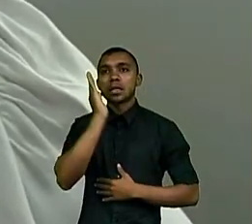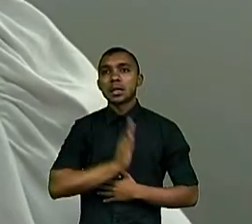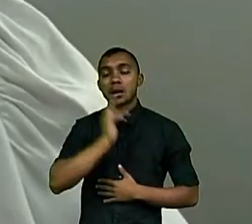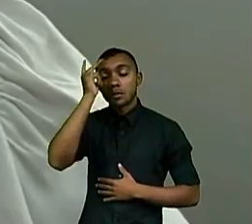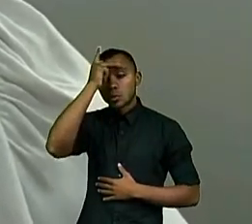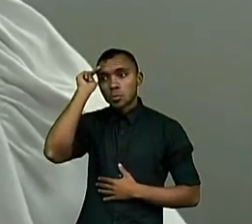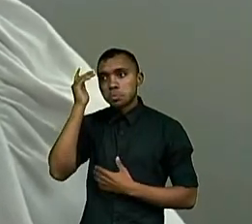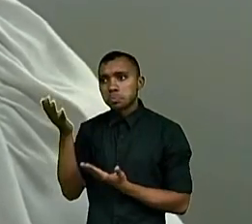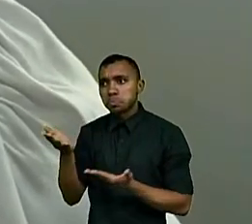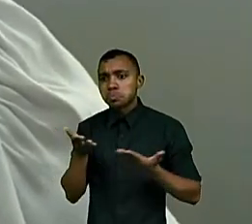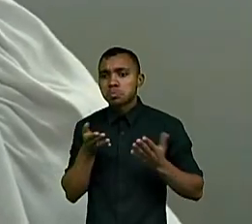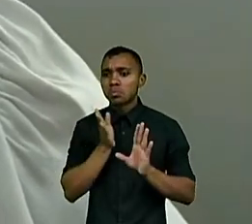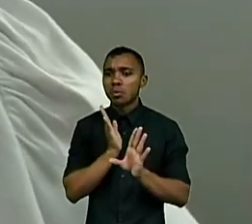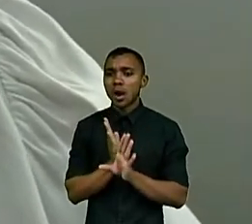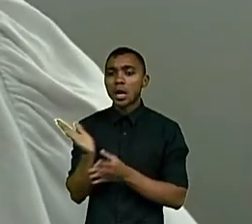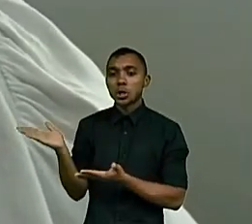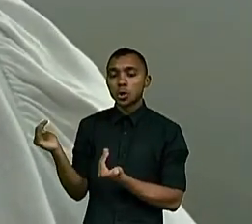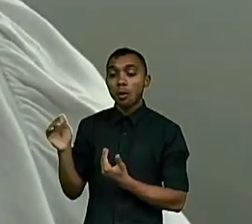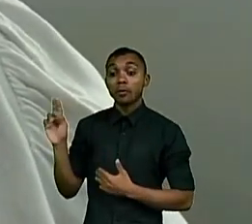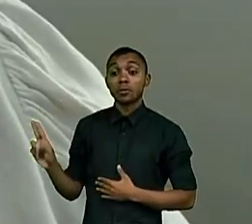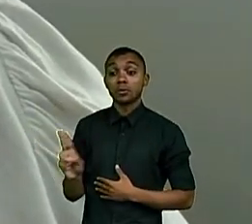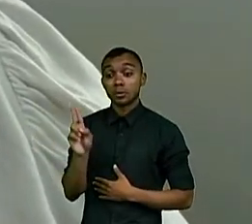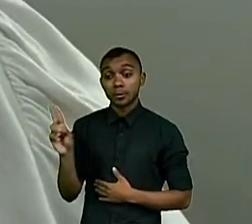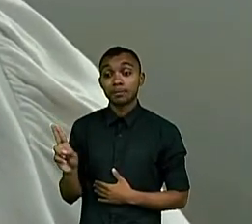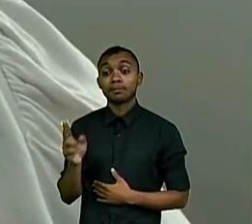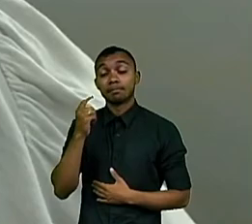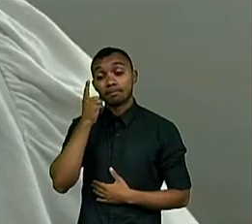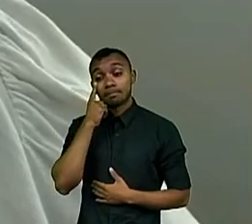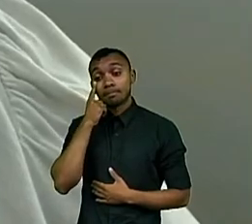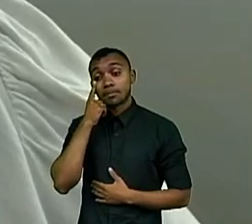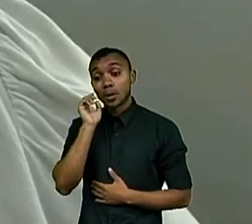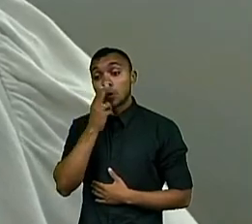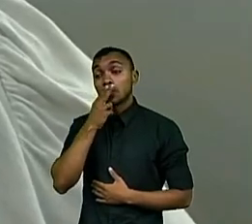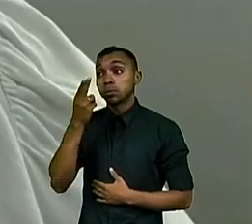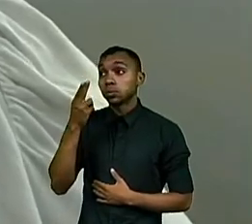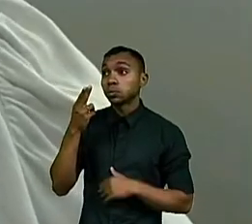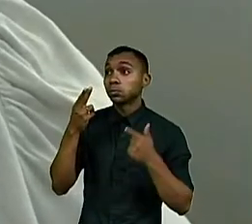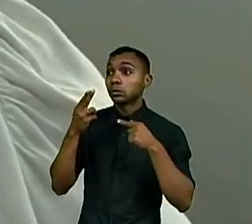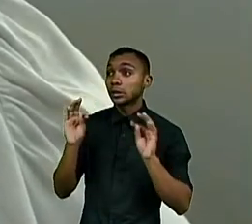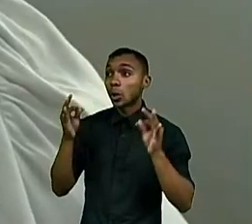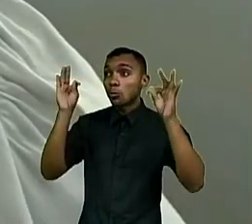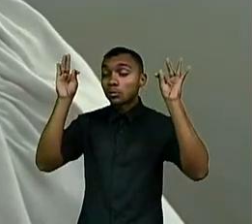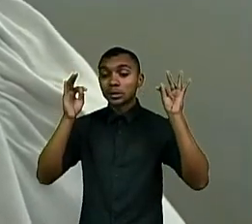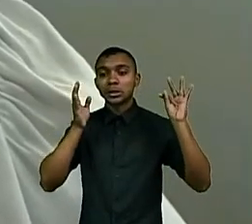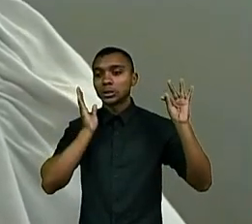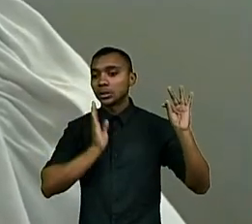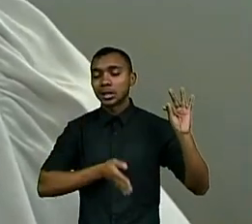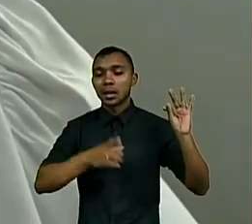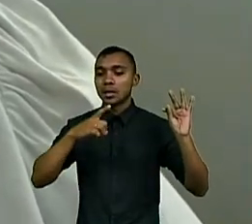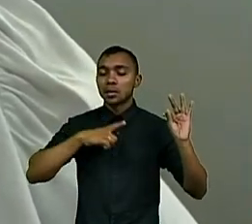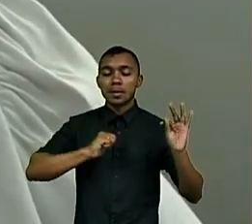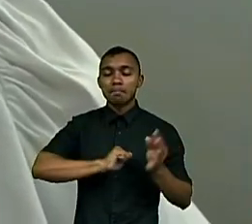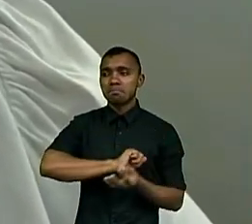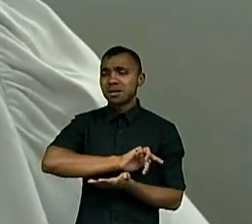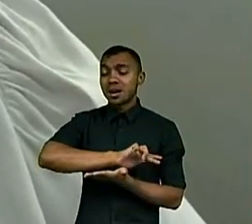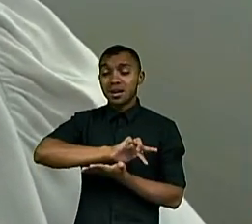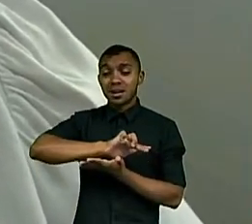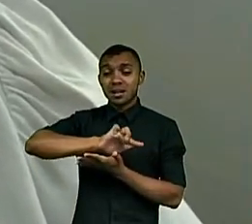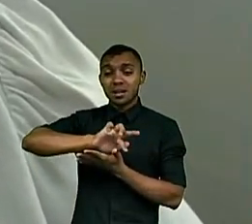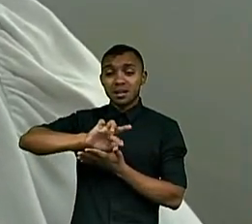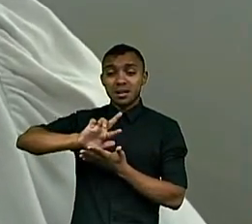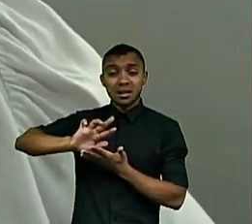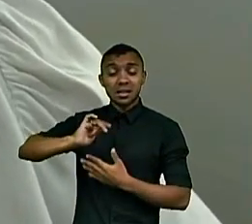dos jovens e dos adolescentes então esses dispositivos eles trazem diversos malefícios da saúde né